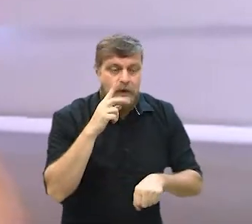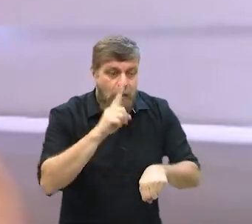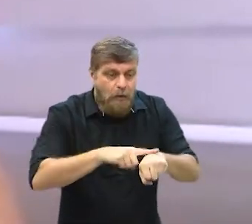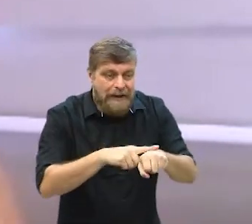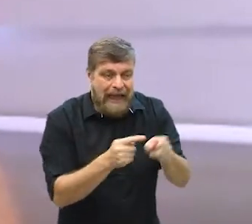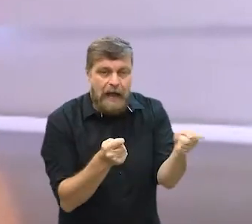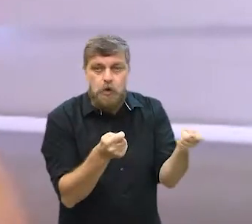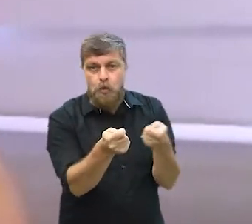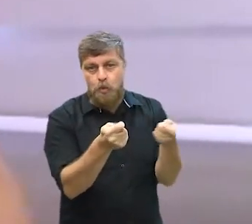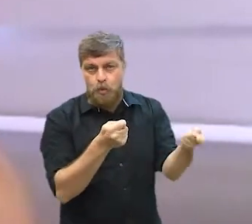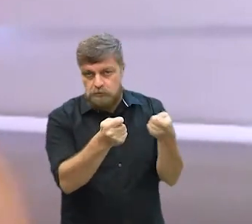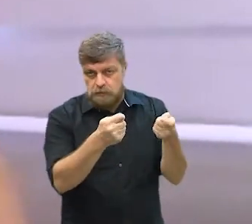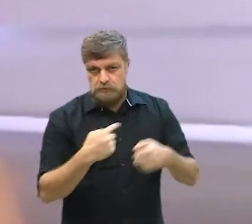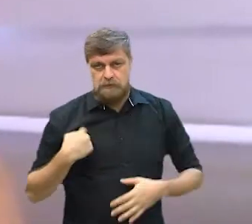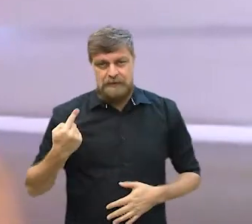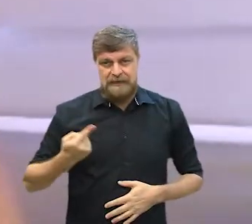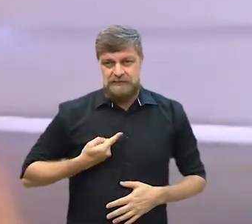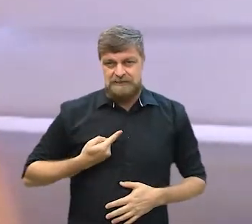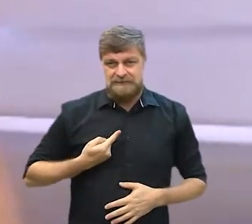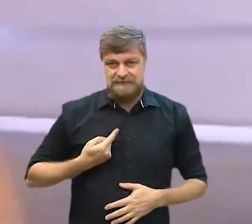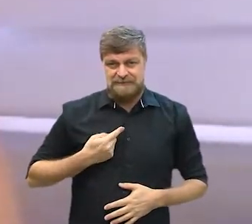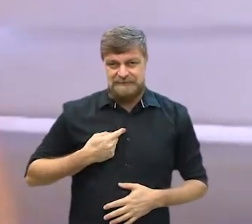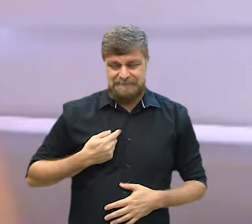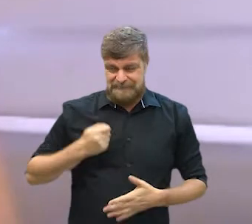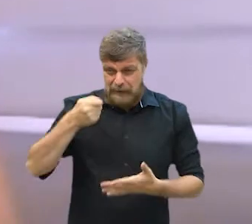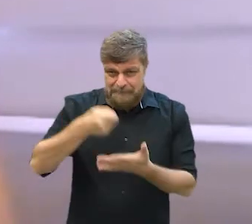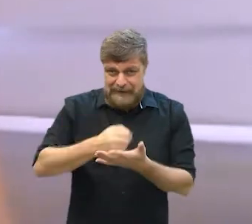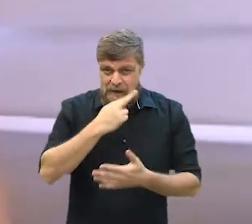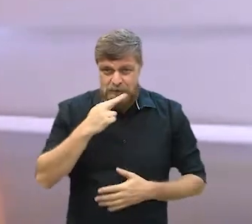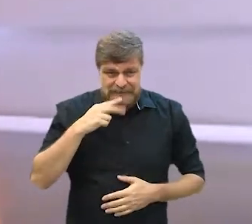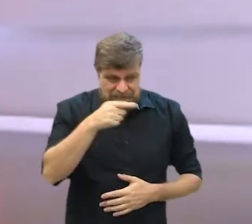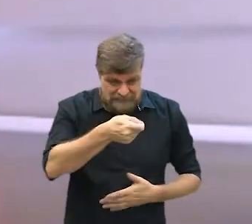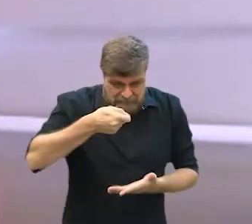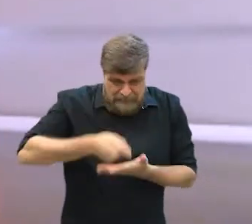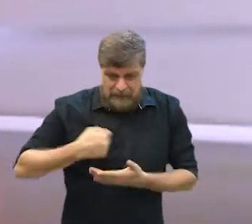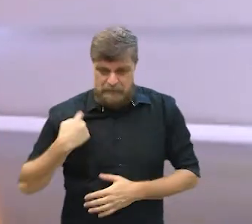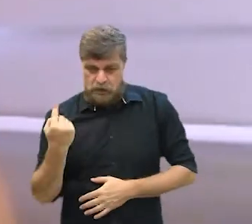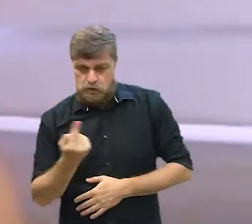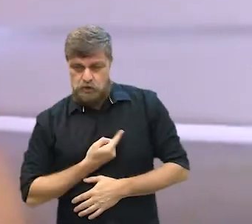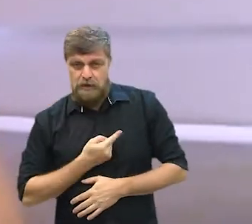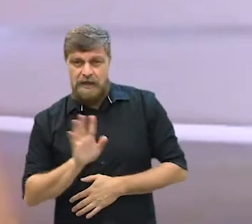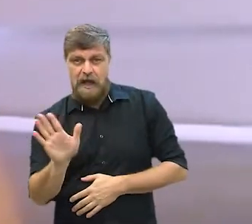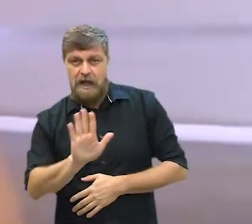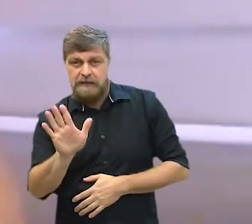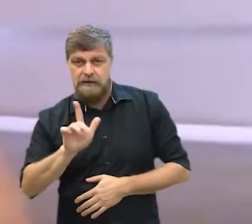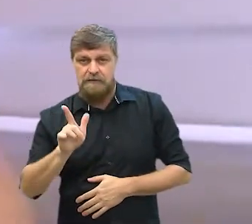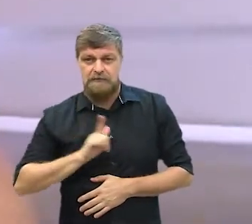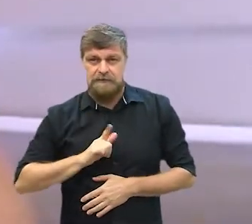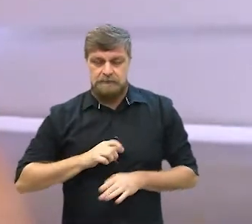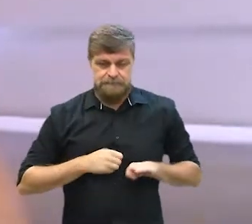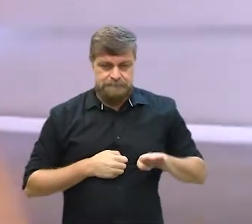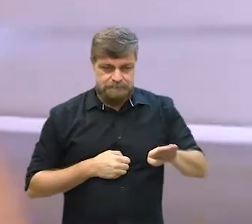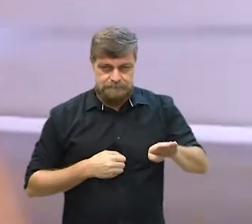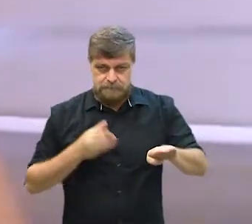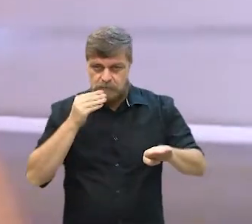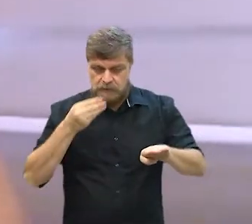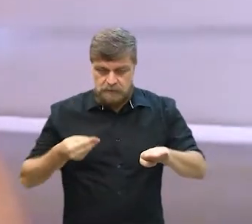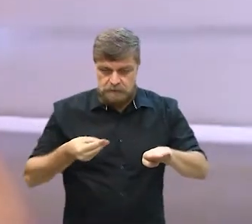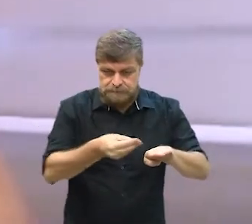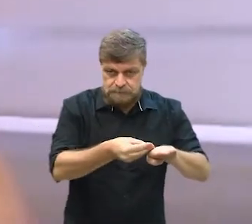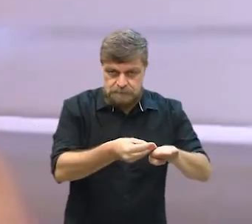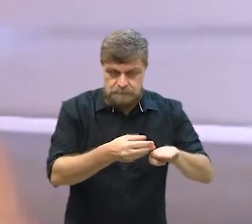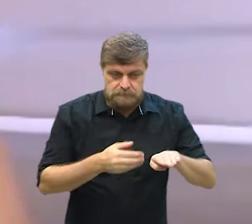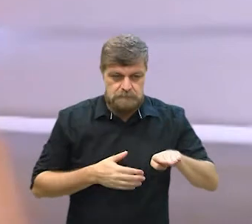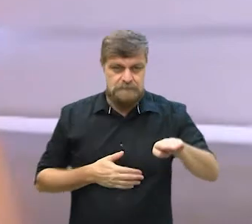controlar o horário. Nós não cobramos taxa nenhuma do restaurante. Ele só vai participar do delivery se ele